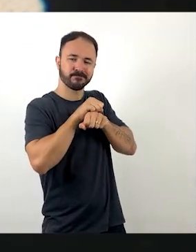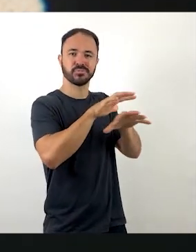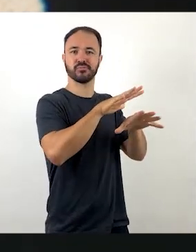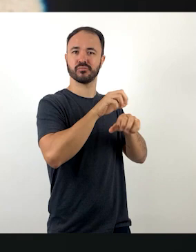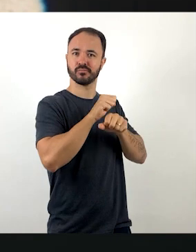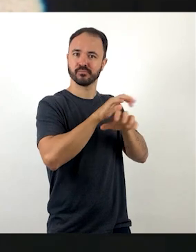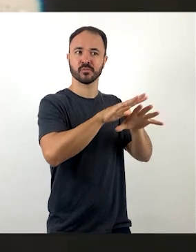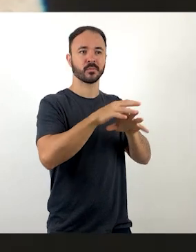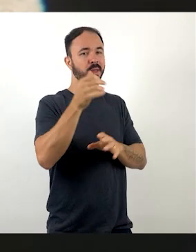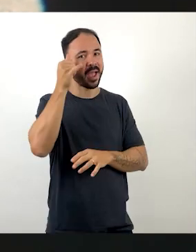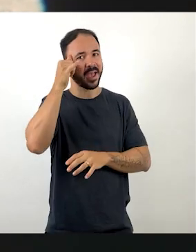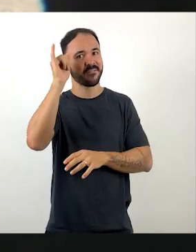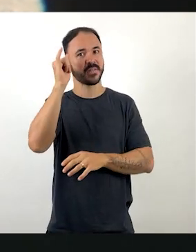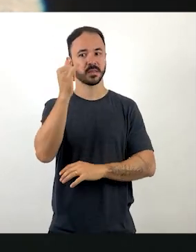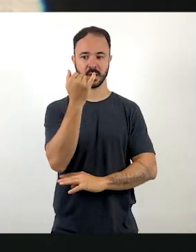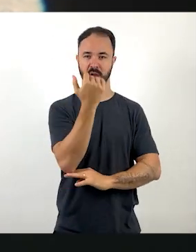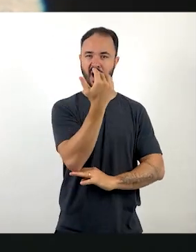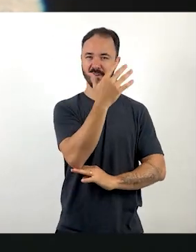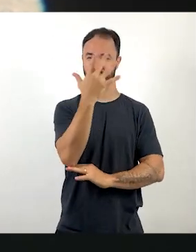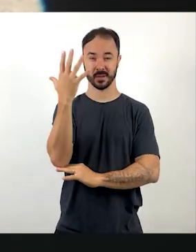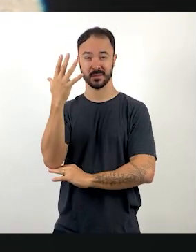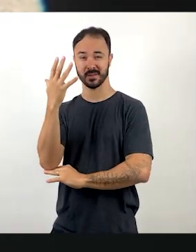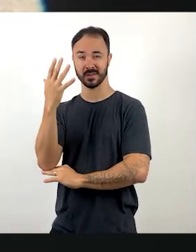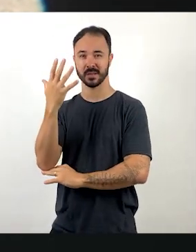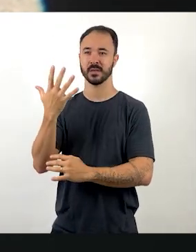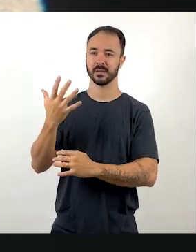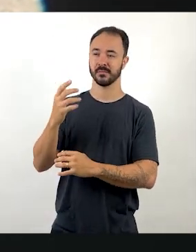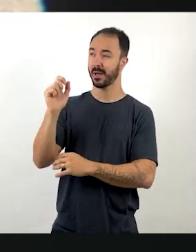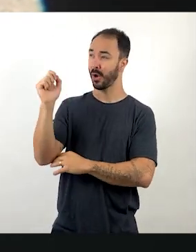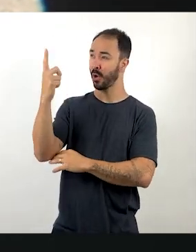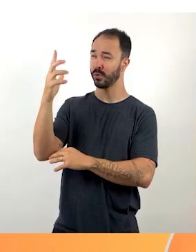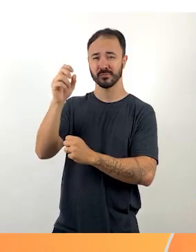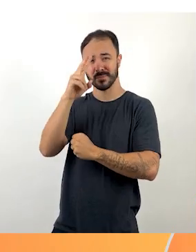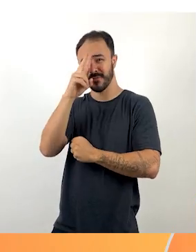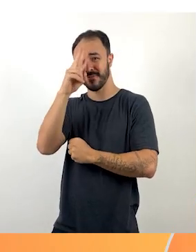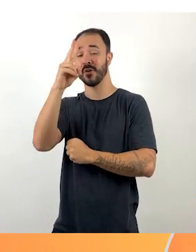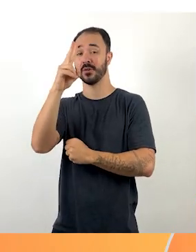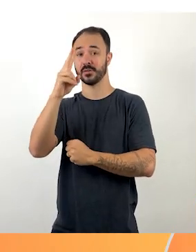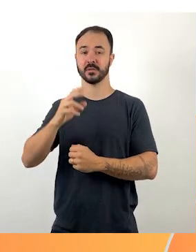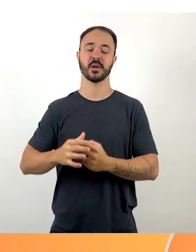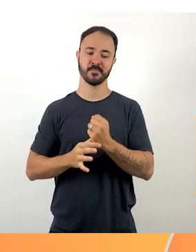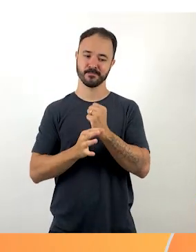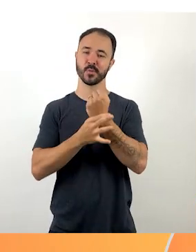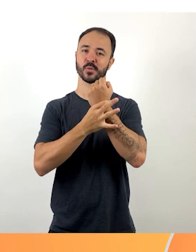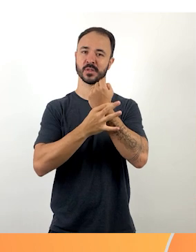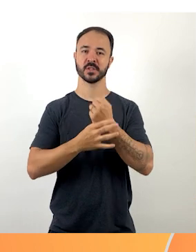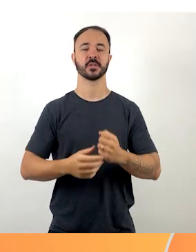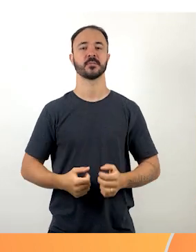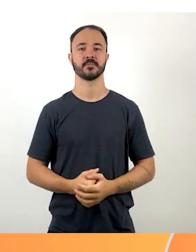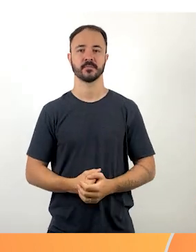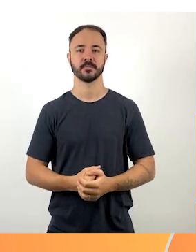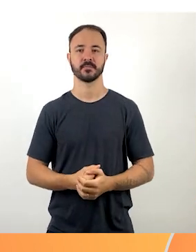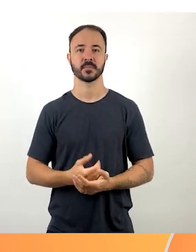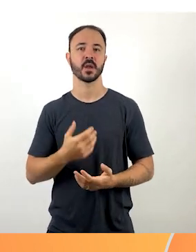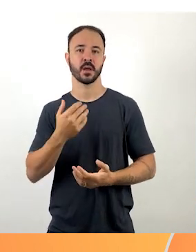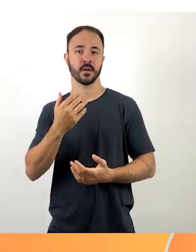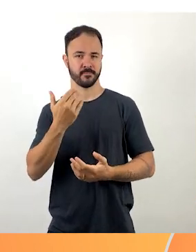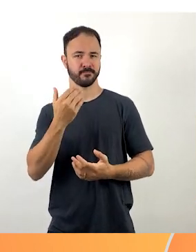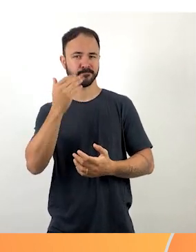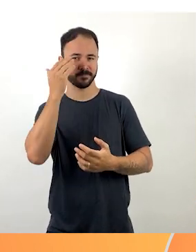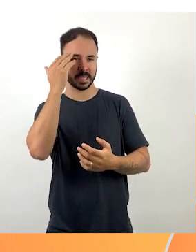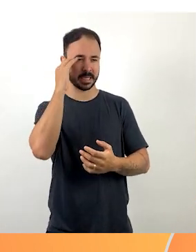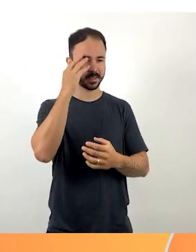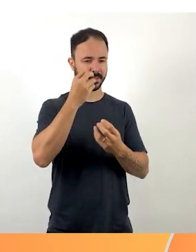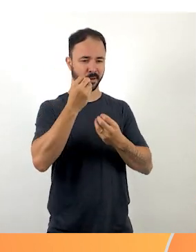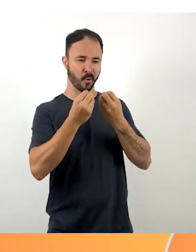contra possíveis fotooxidação, que é aquele dano devido ao excesso de luz. Vamos entender qual é a morfologia da